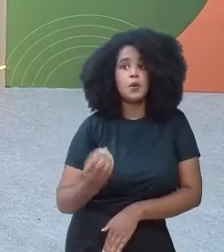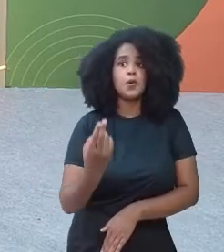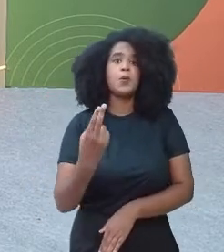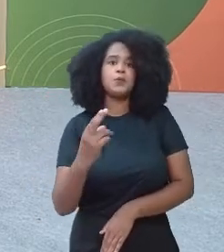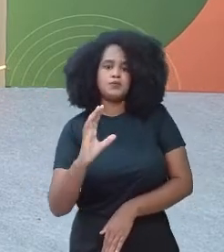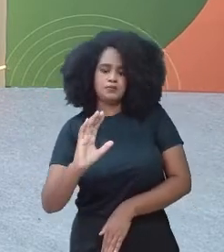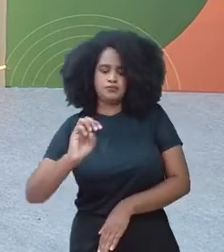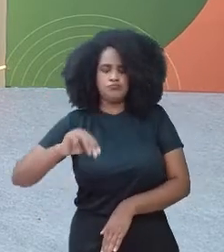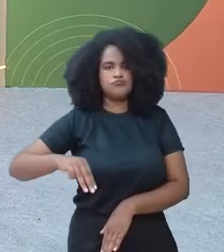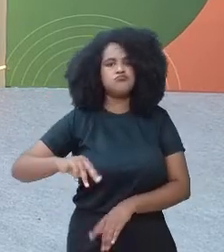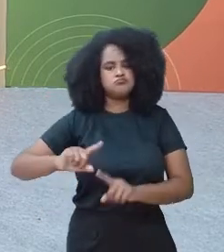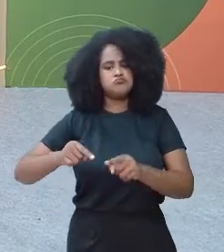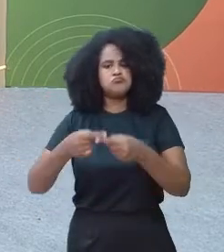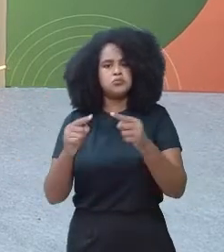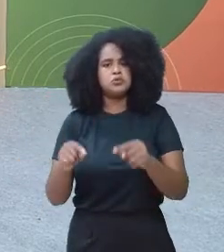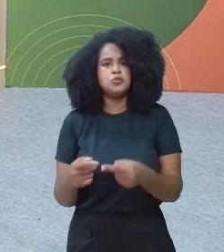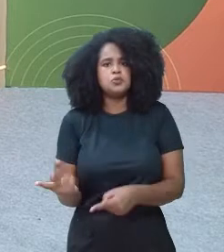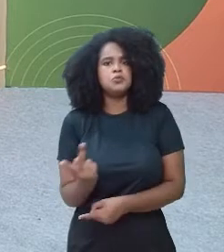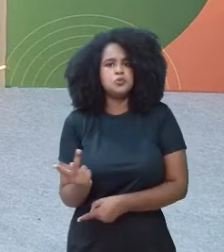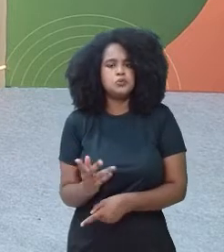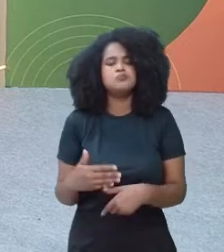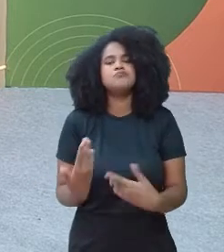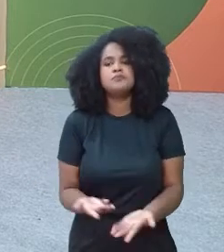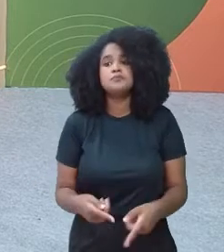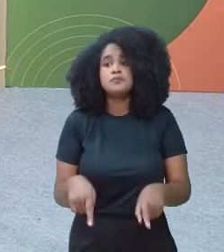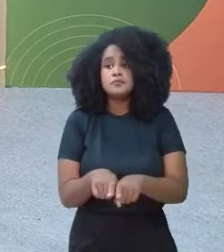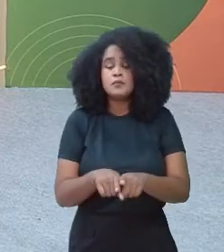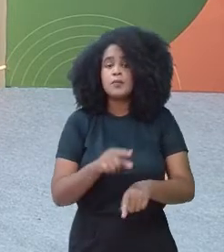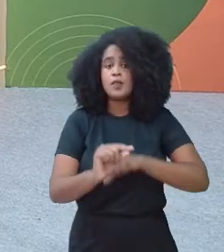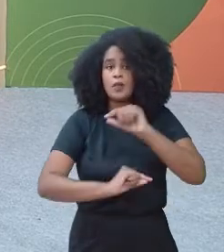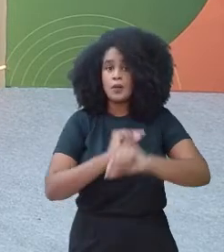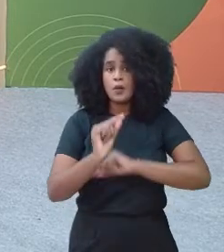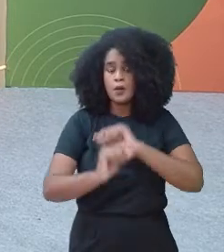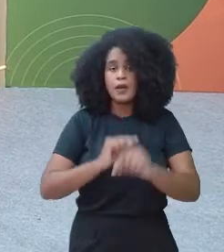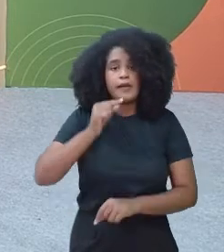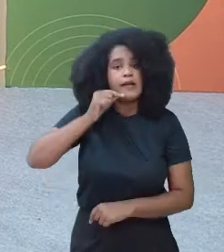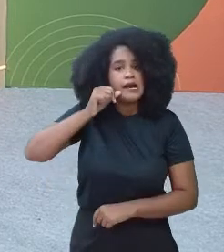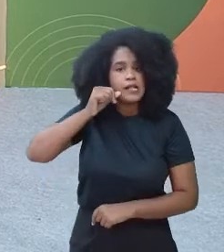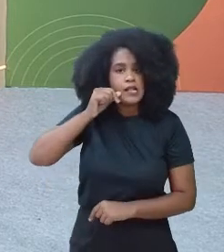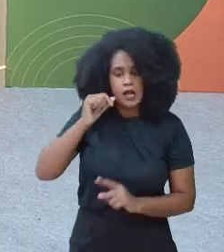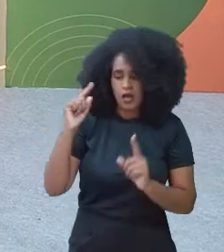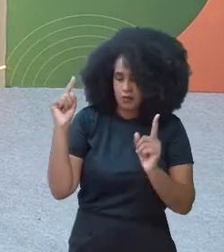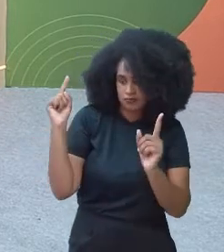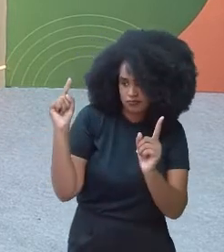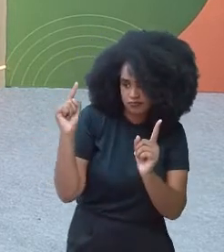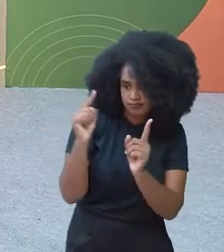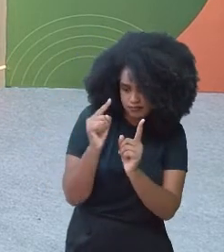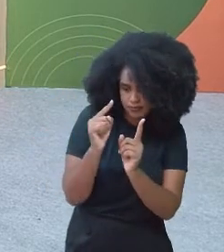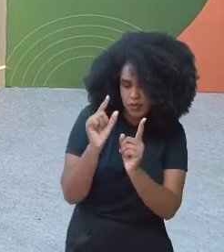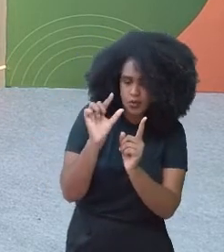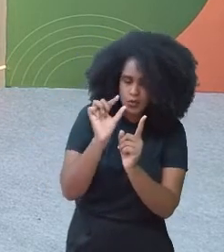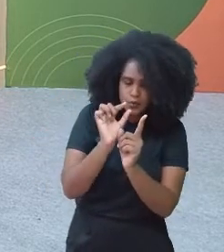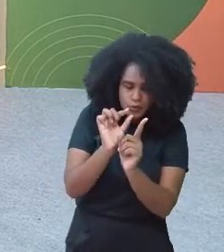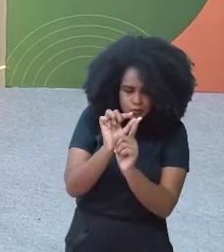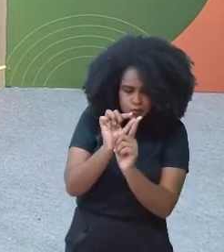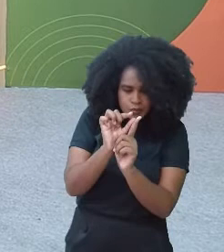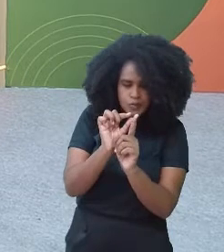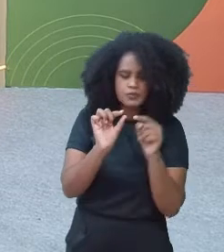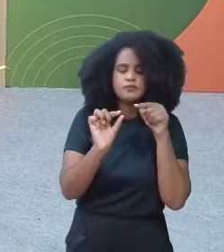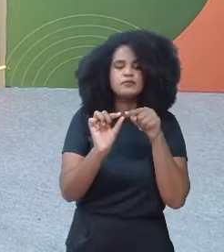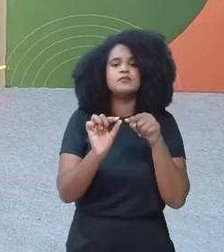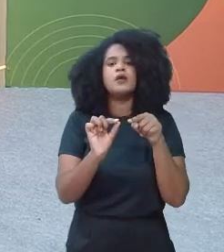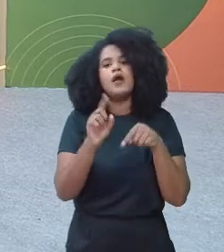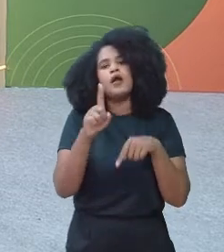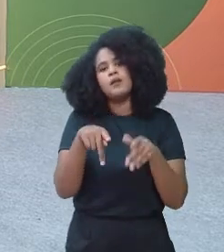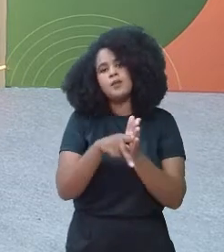relativamente próximas. E aqui a gente falou sobre a pontinha, né, da nossa lapiseira, o nosso grafite, que a unidade